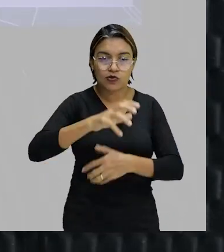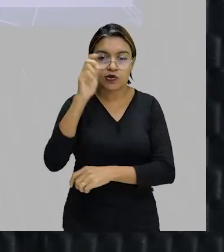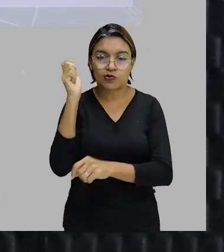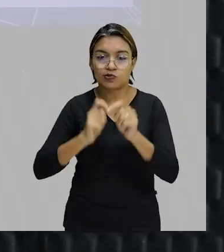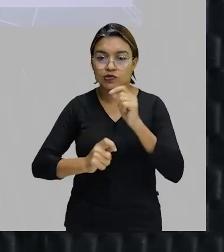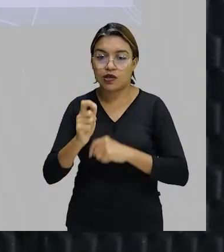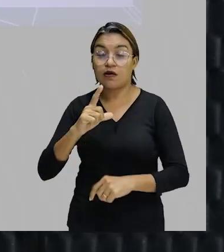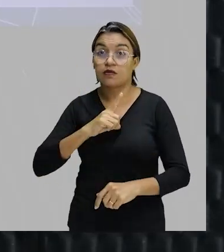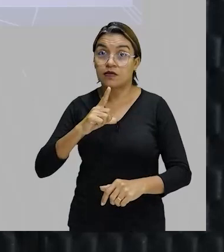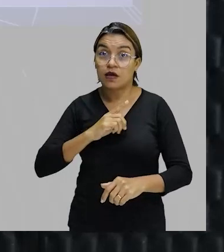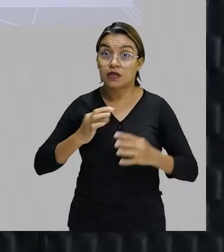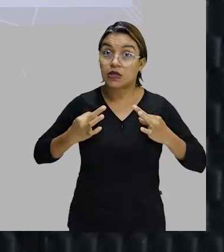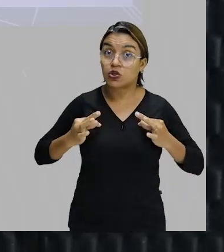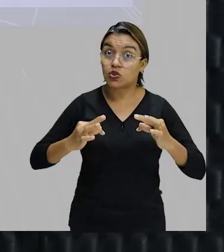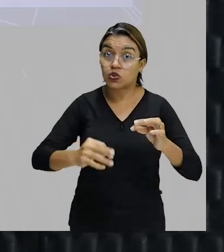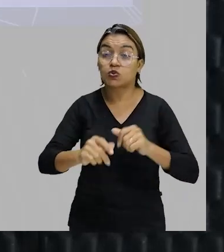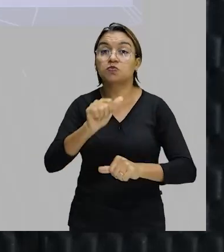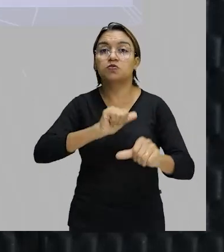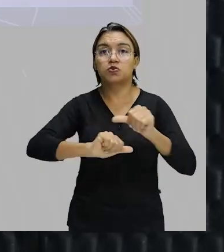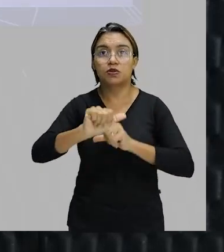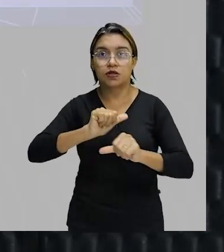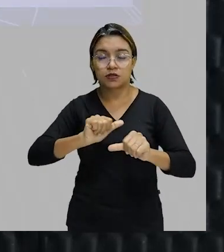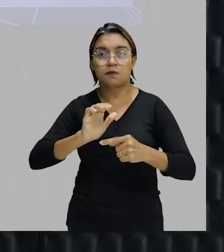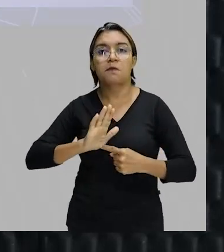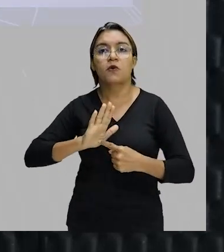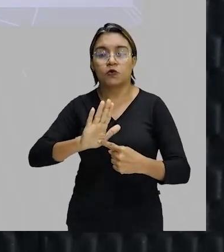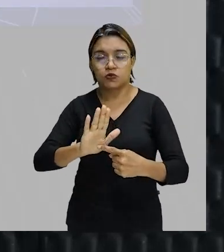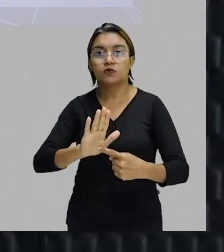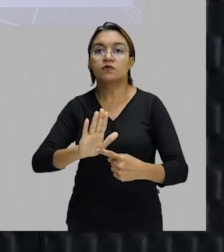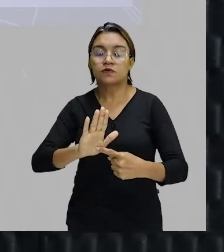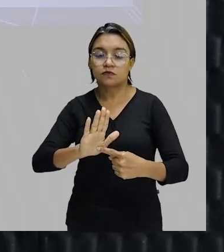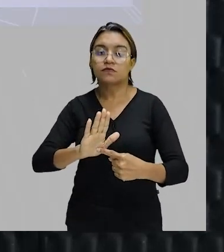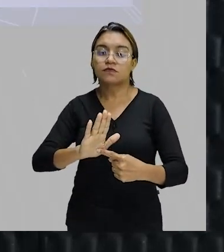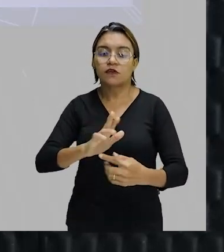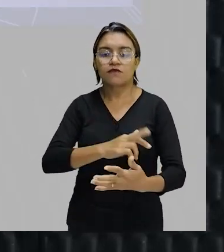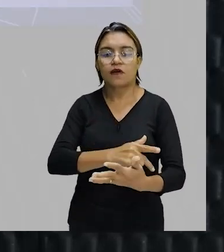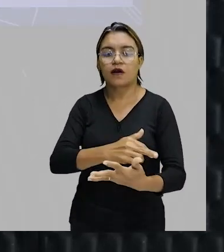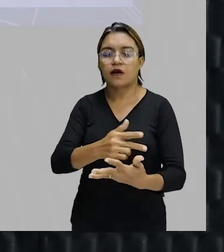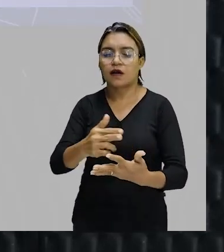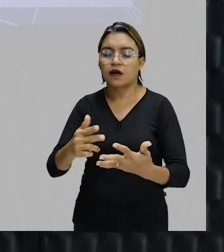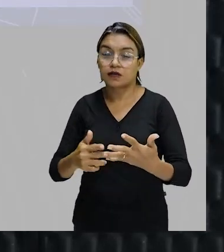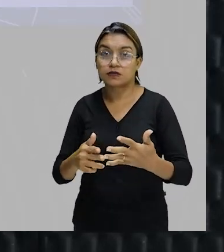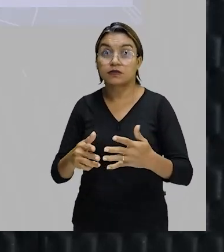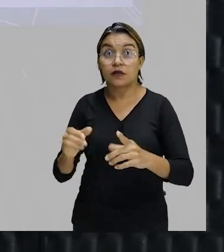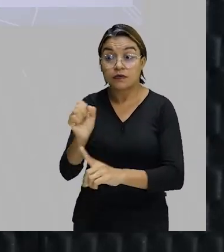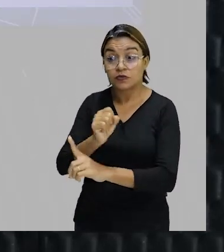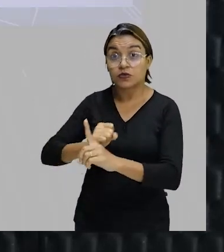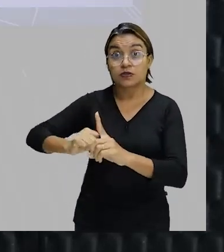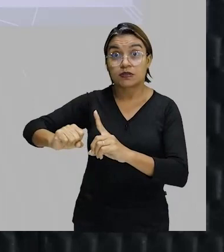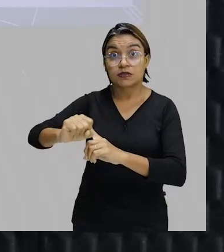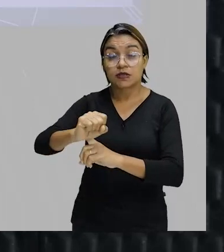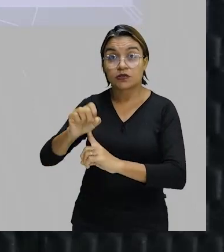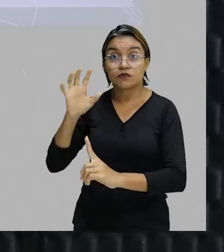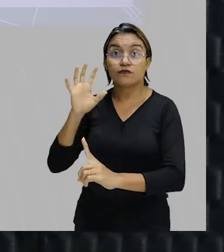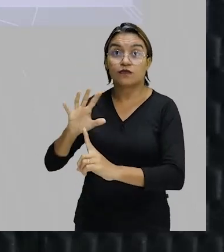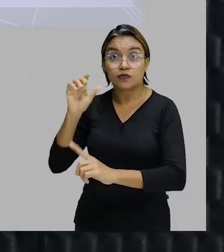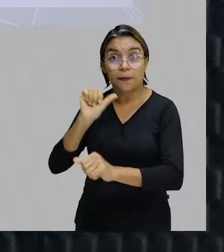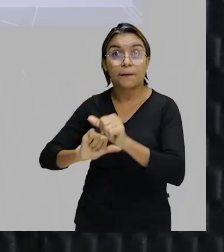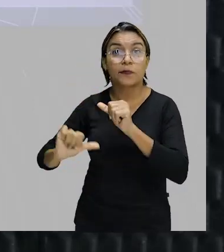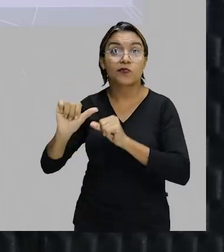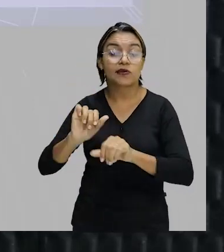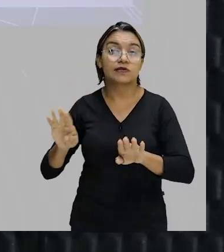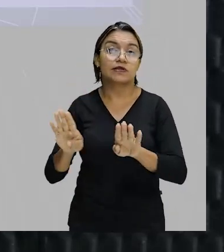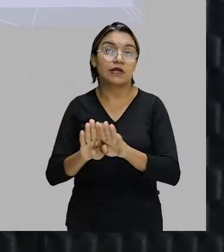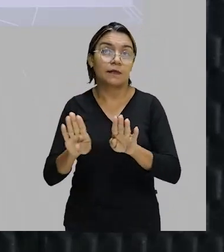dessas mudanças tecnológicas que elas vão te propor, elas vão trazer uma série de mudanças para a sociedade, tá? A primeira delas que a gente